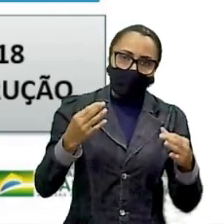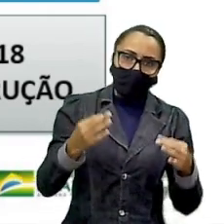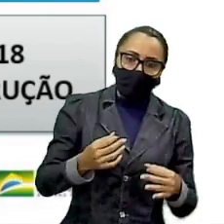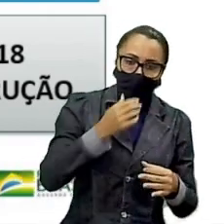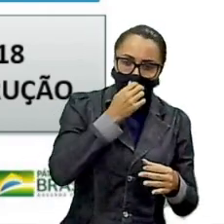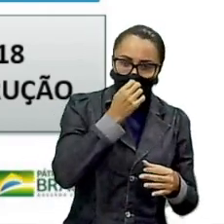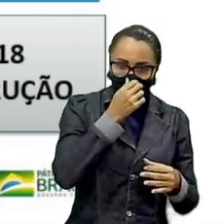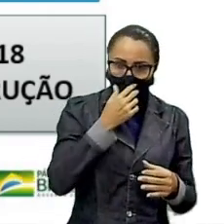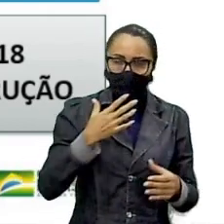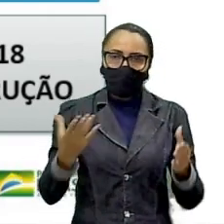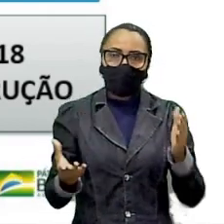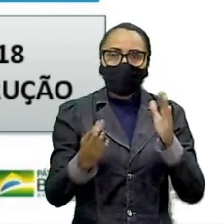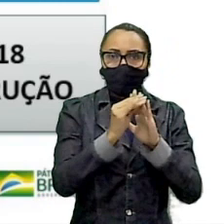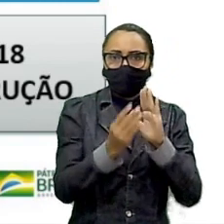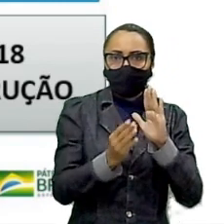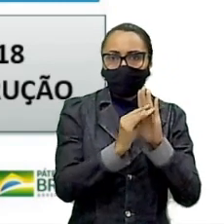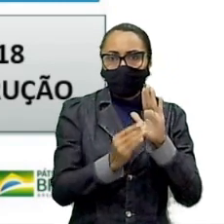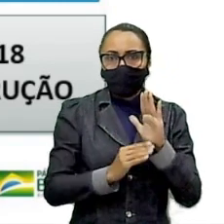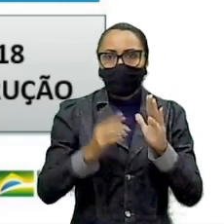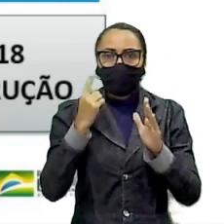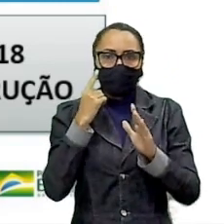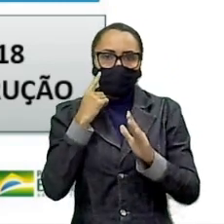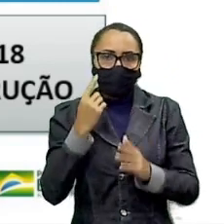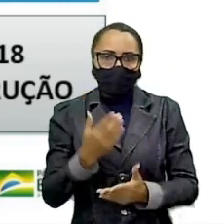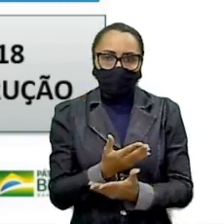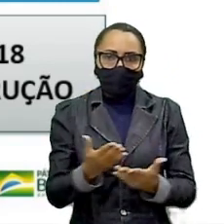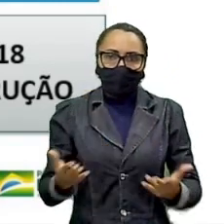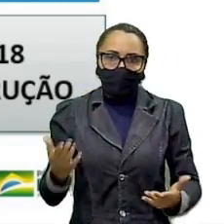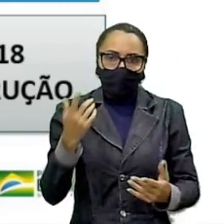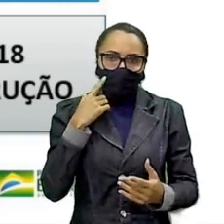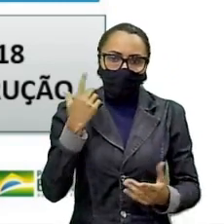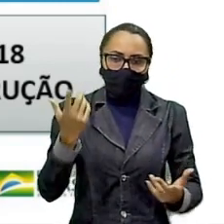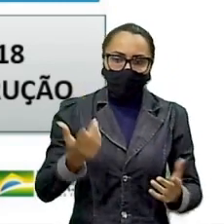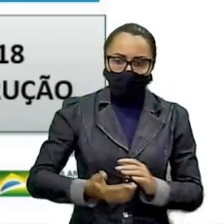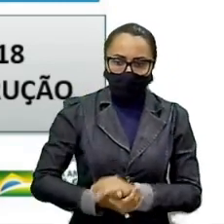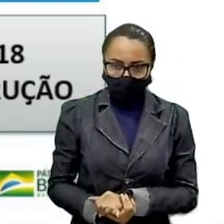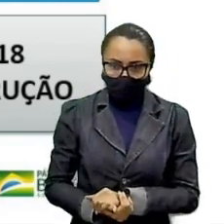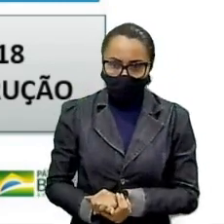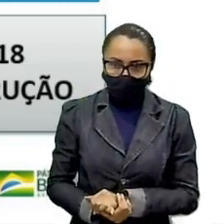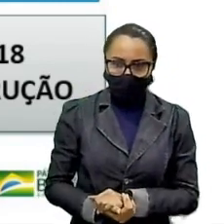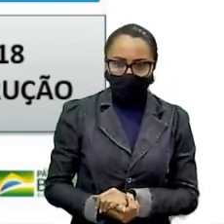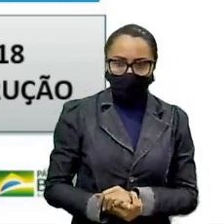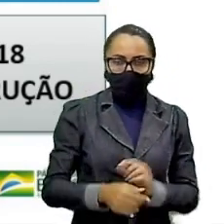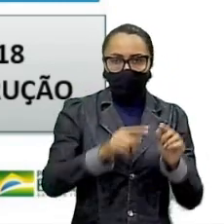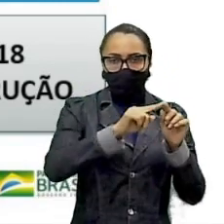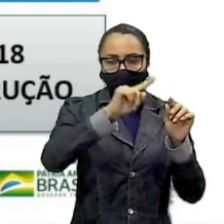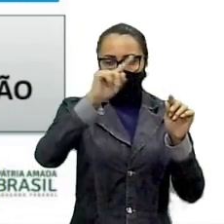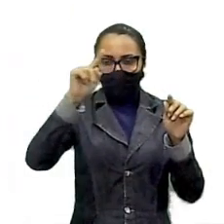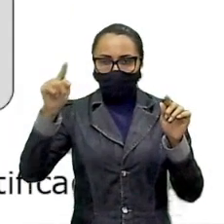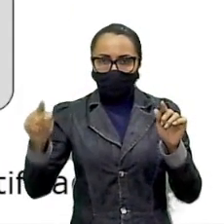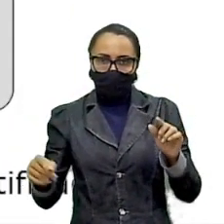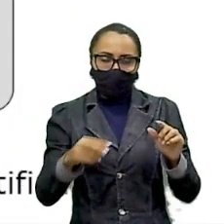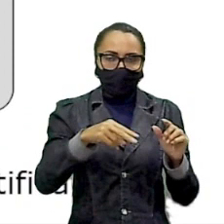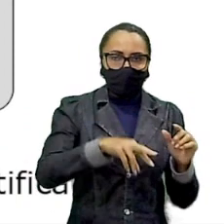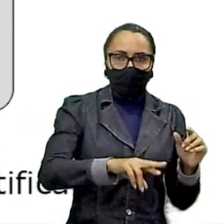se enquadrar, né, nessas atualizações do guarda-chuva, né, chamado ANR1.